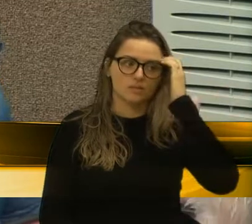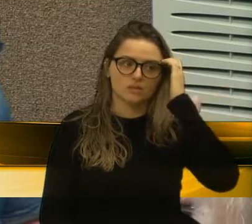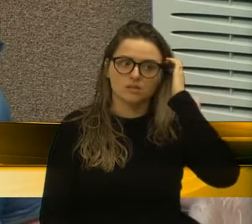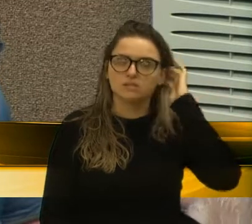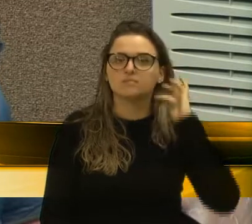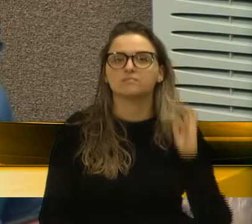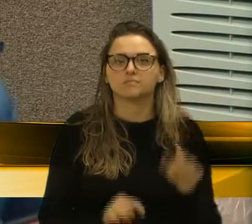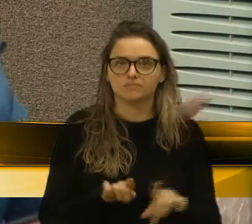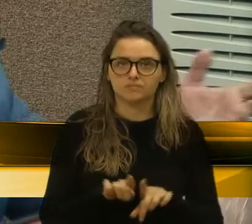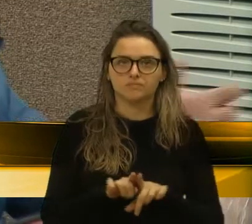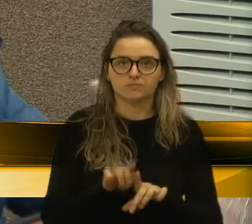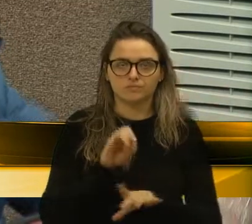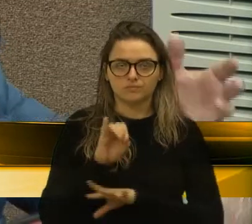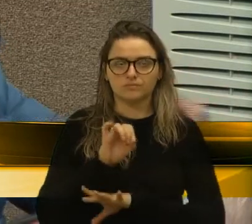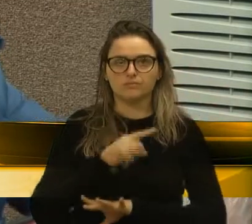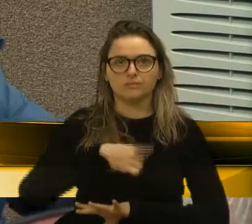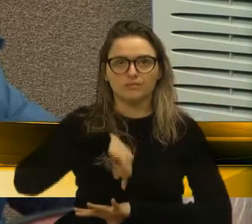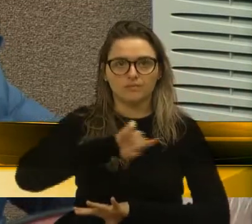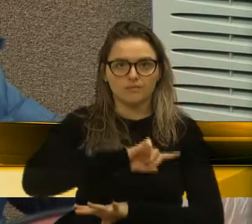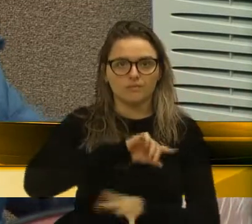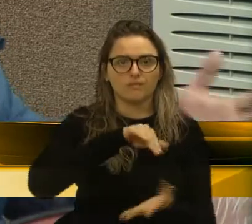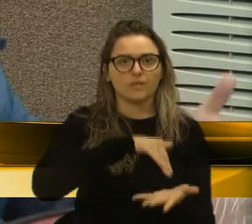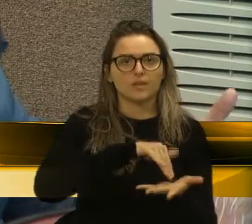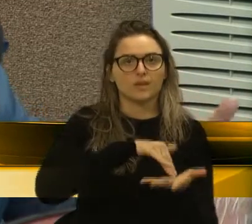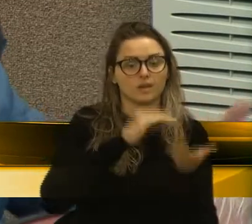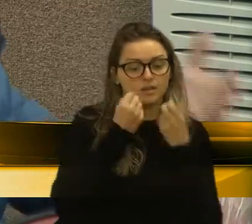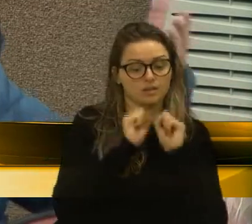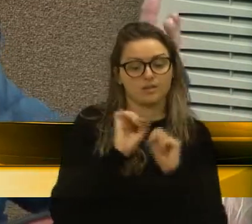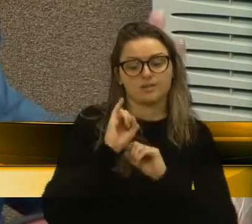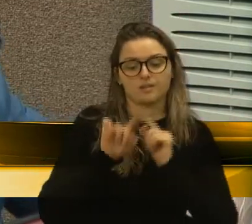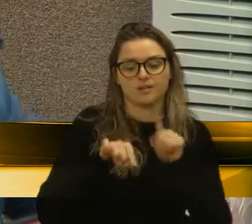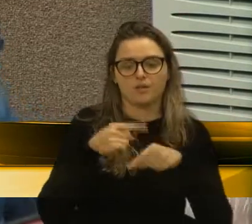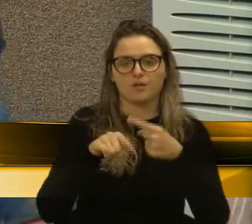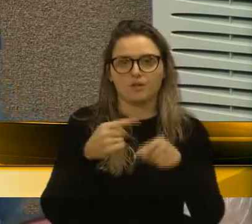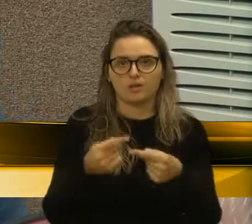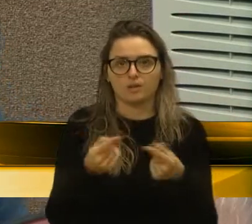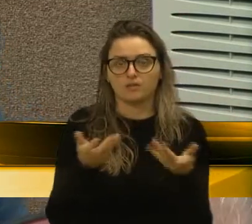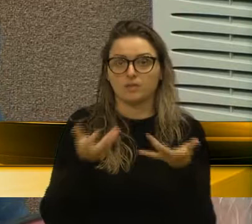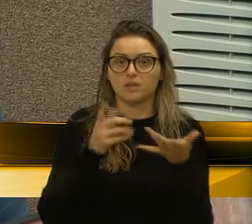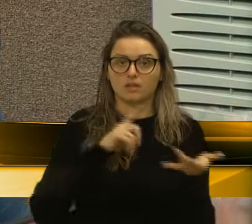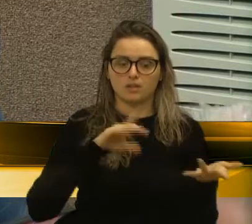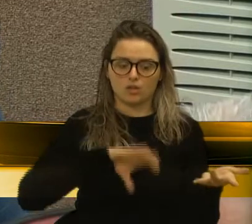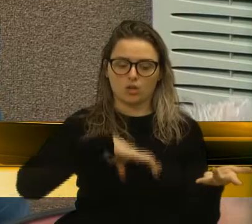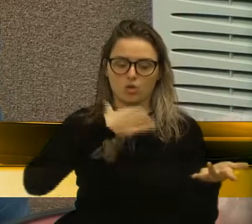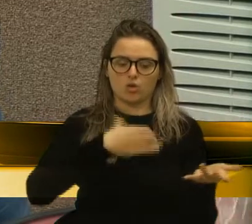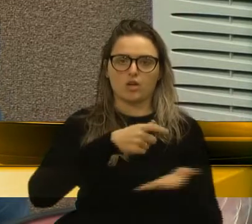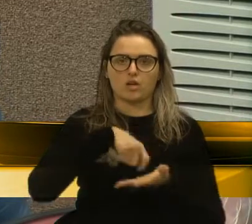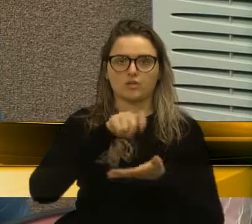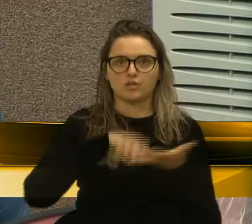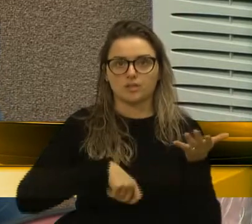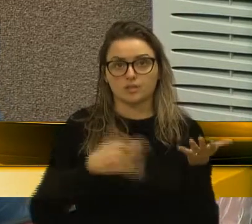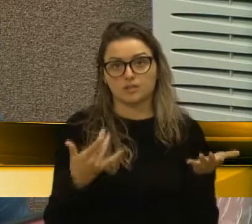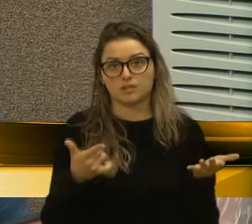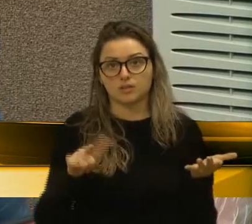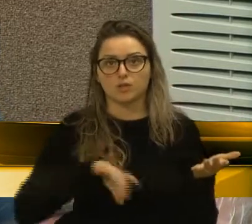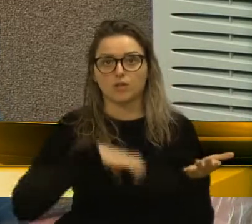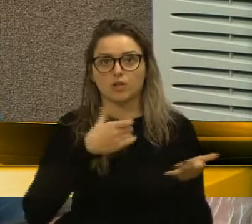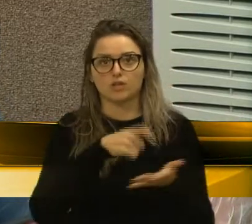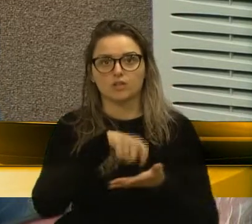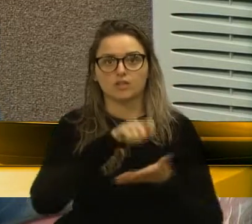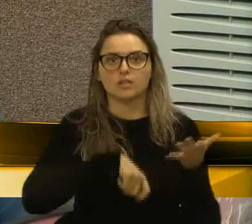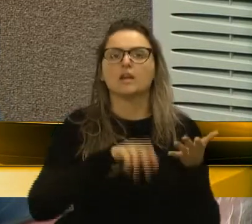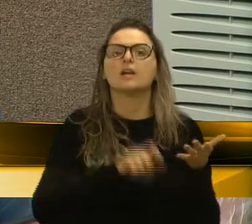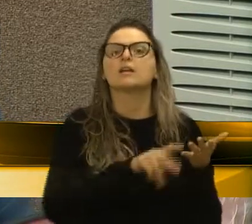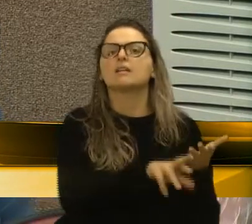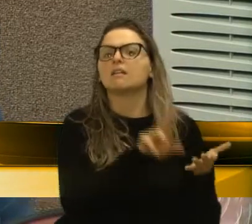Então, se o prefeito não. Se as secretarias estão nesse embaralhamento todo aí e sequer tem coragem de assinar quem responde o e-mail, porque aí tu vai lhe dizer quem